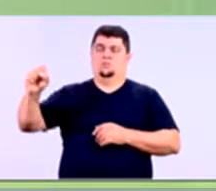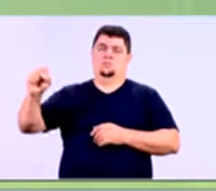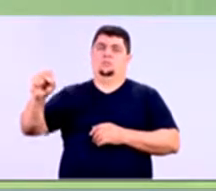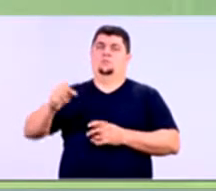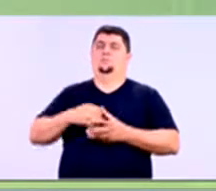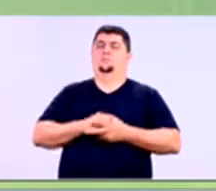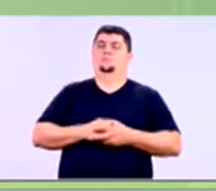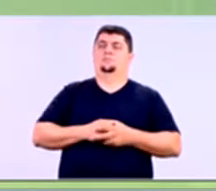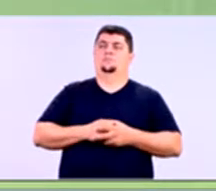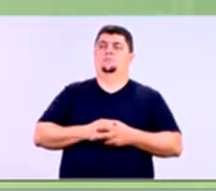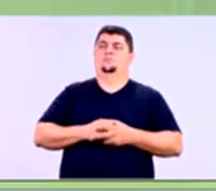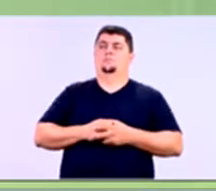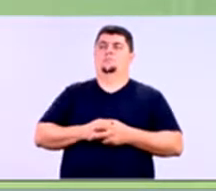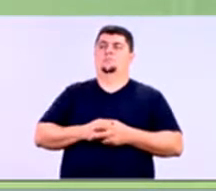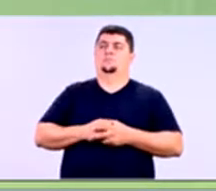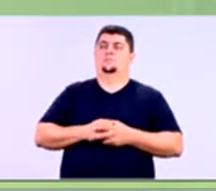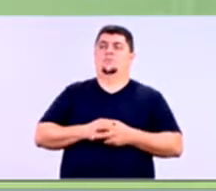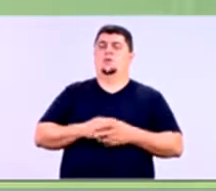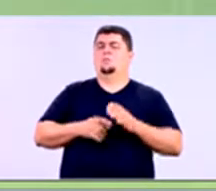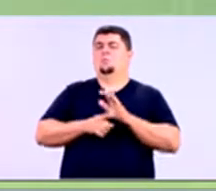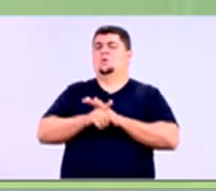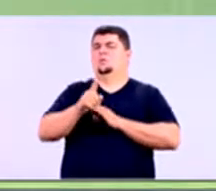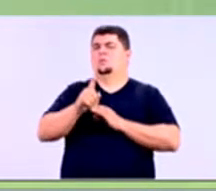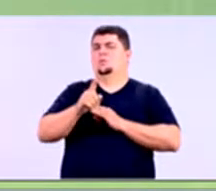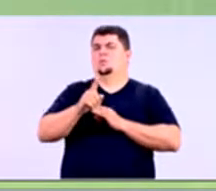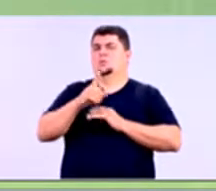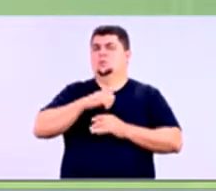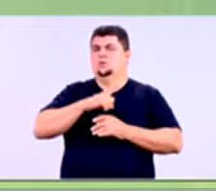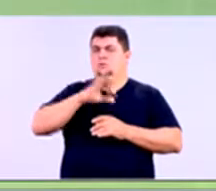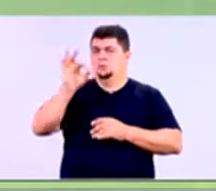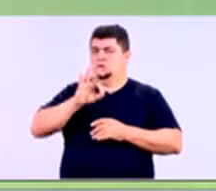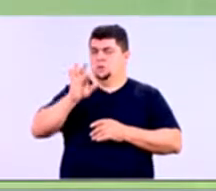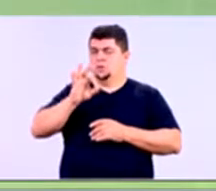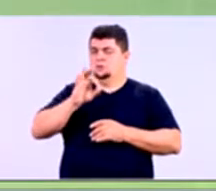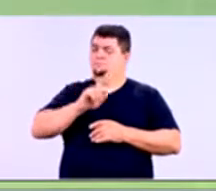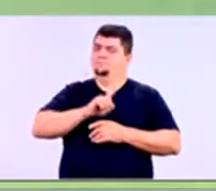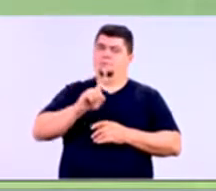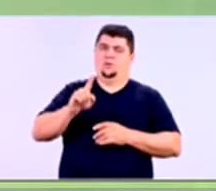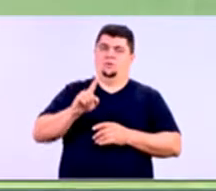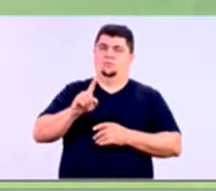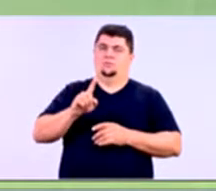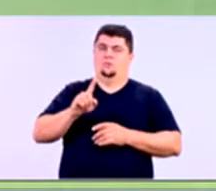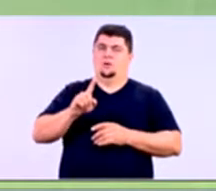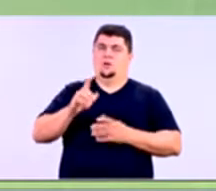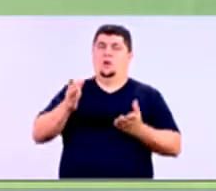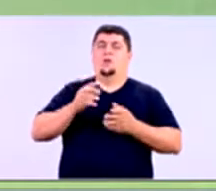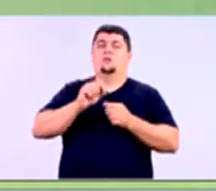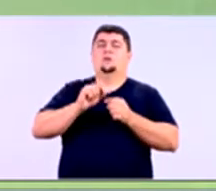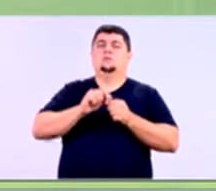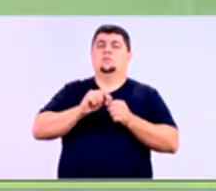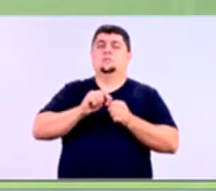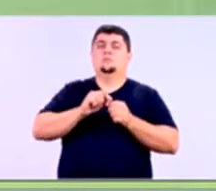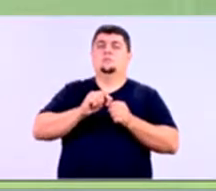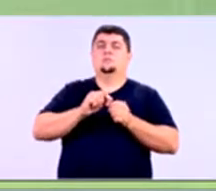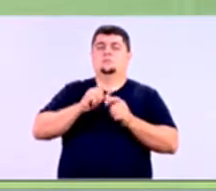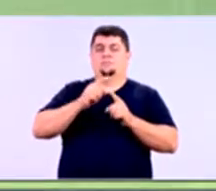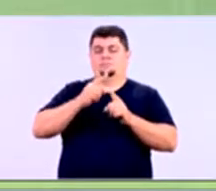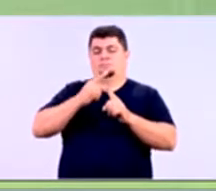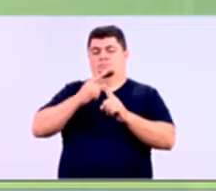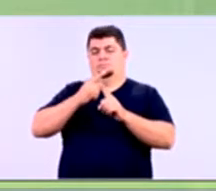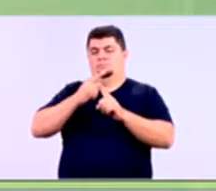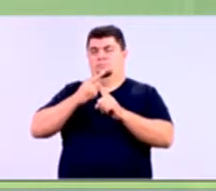0,34488. Te pergunto, está em porcentagem? Não. Então, o que eu tenho que fazer com isso?